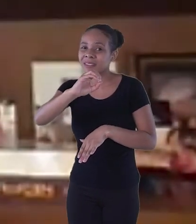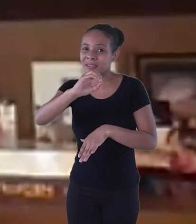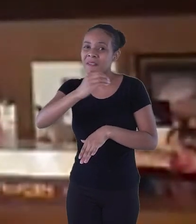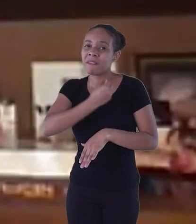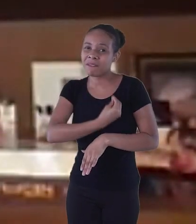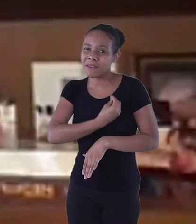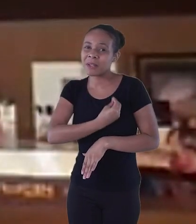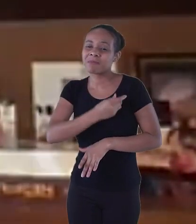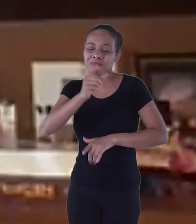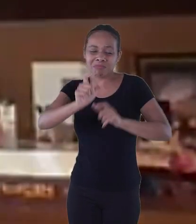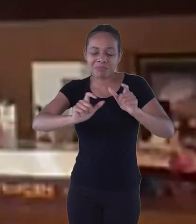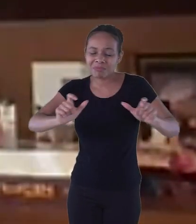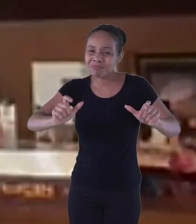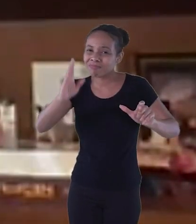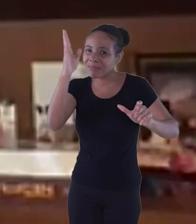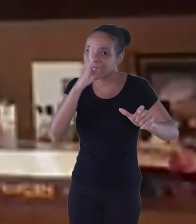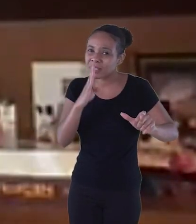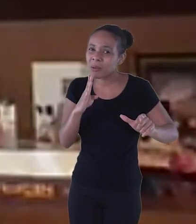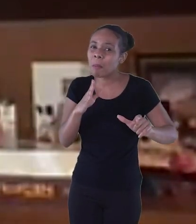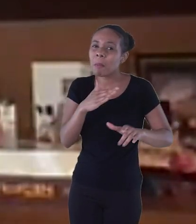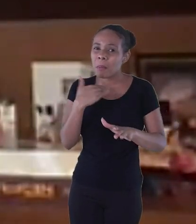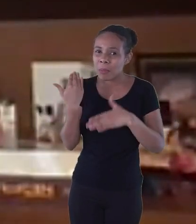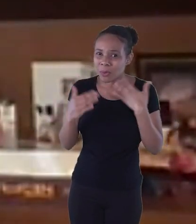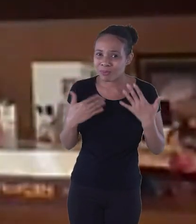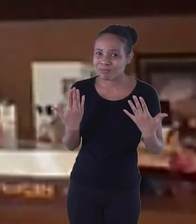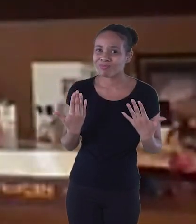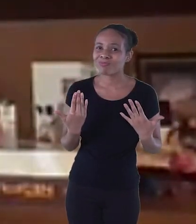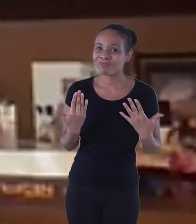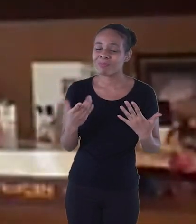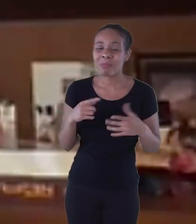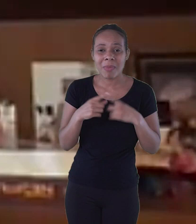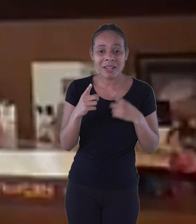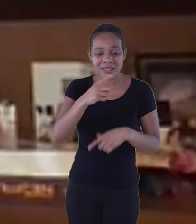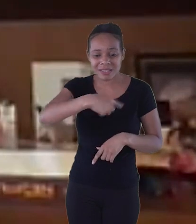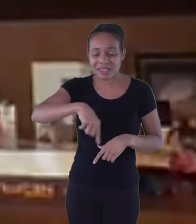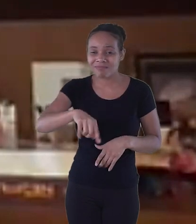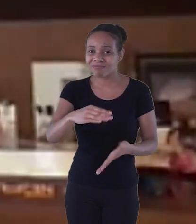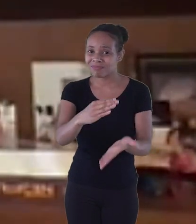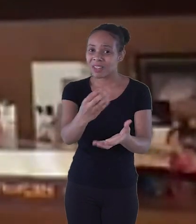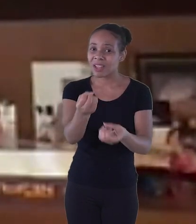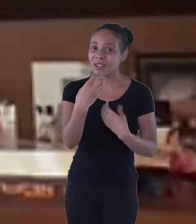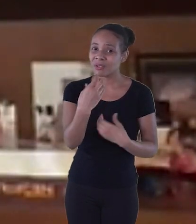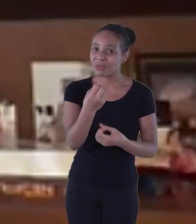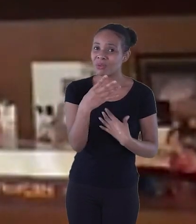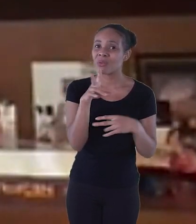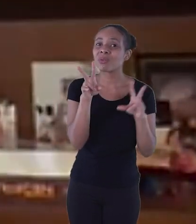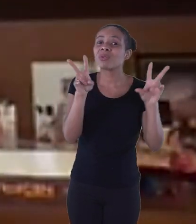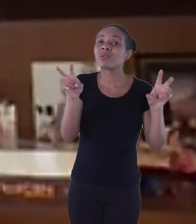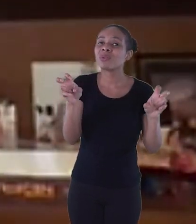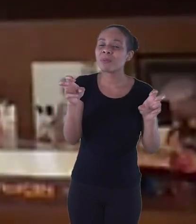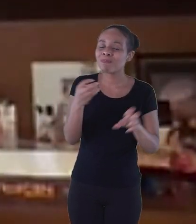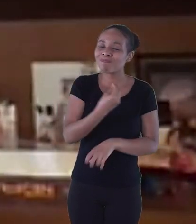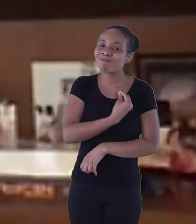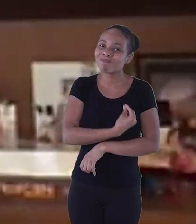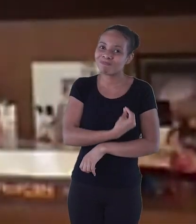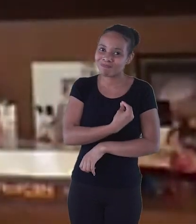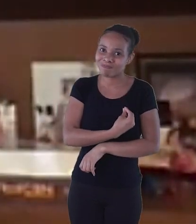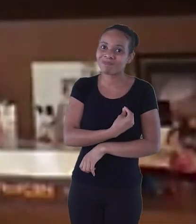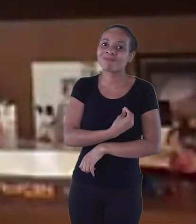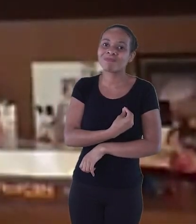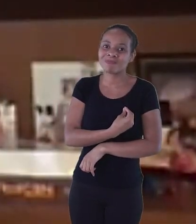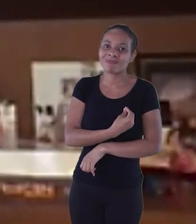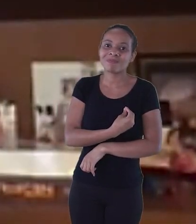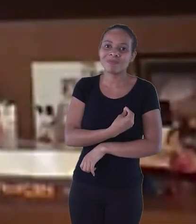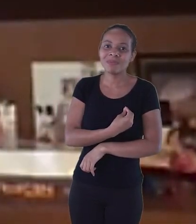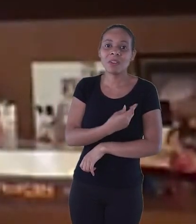eles ensinaram para a gente o que é a vida, né? Estamos falando aqui de ancestralidade, estamos falando de exemplaridade, né,